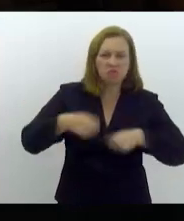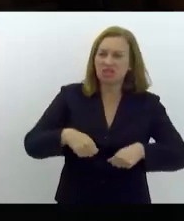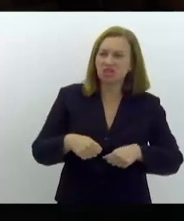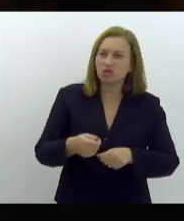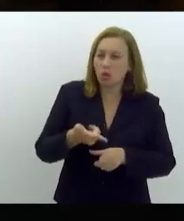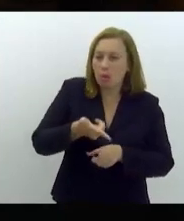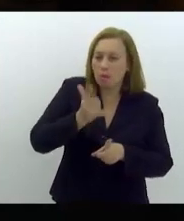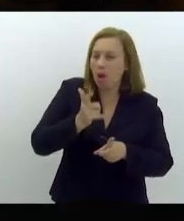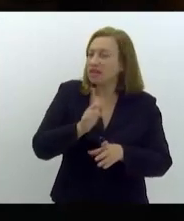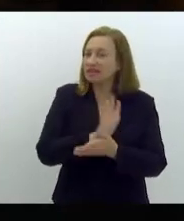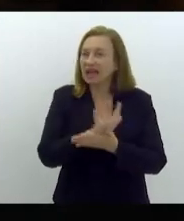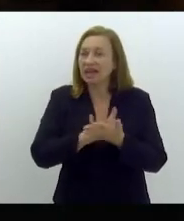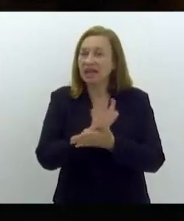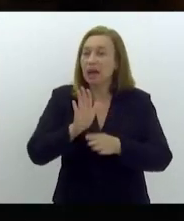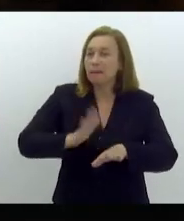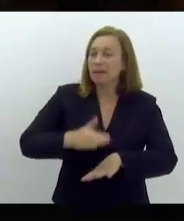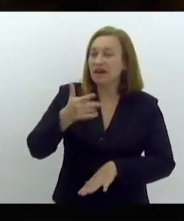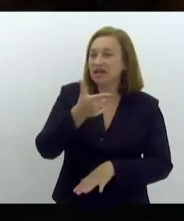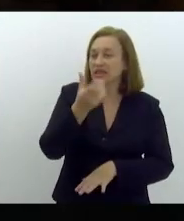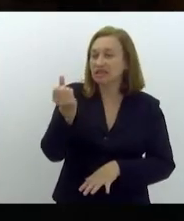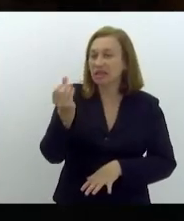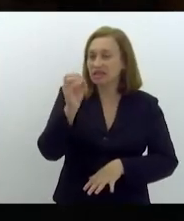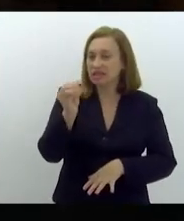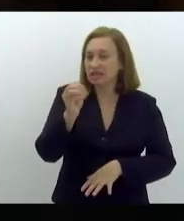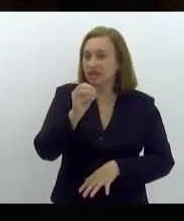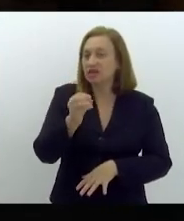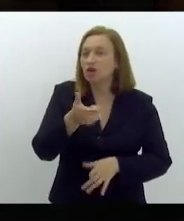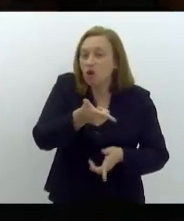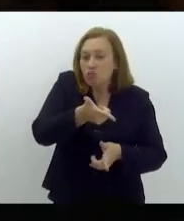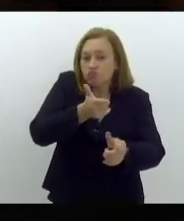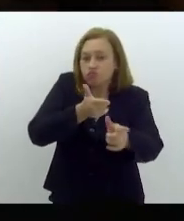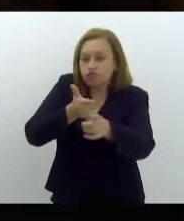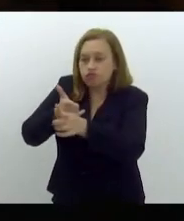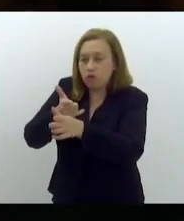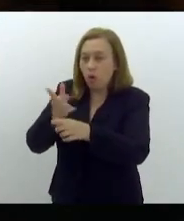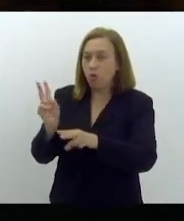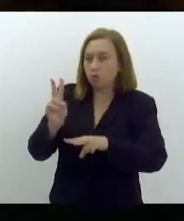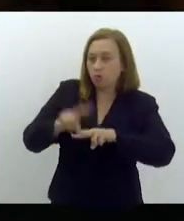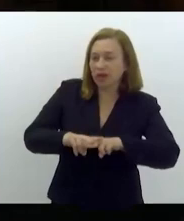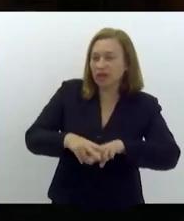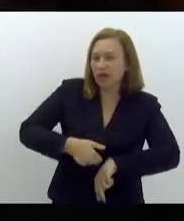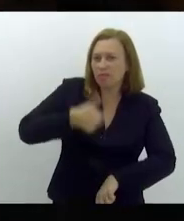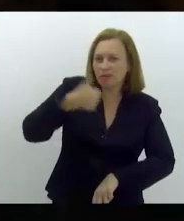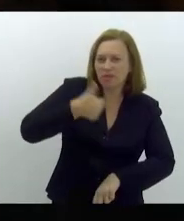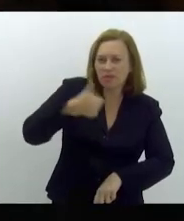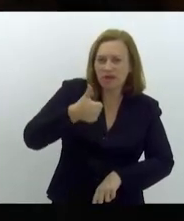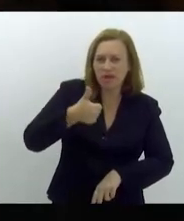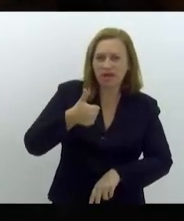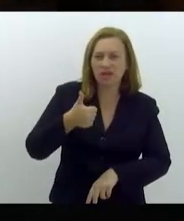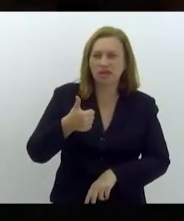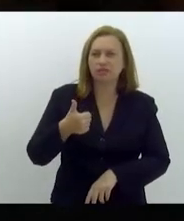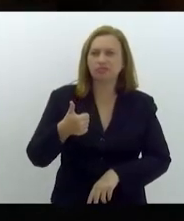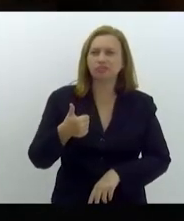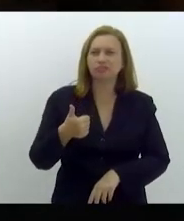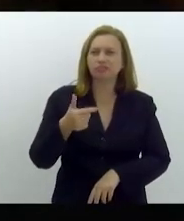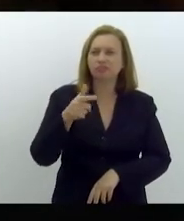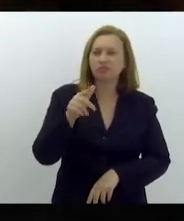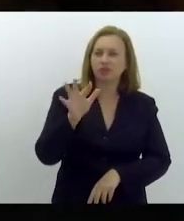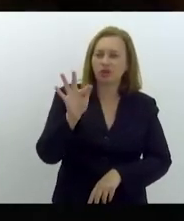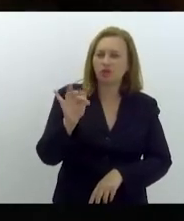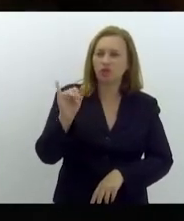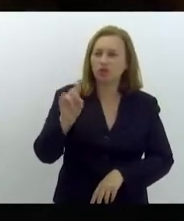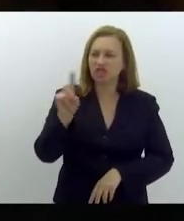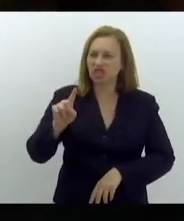mais de 70 fuzis foram apreendidos a primeira apreensão a maior apreensão de fuzis